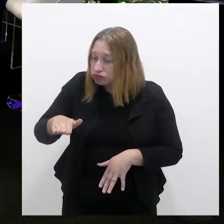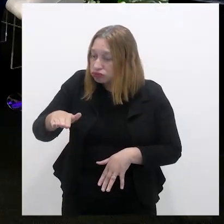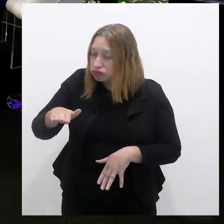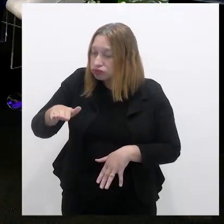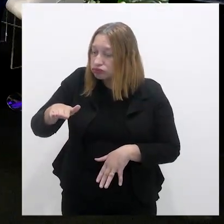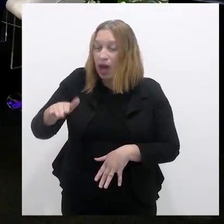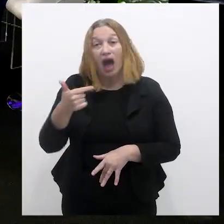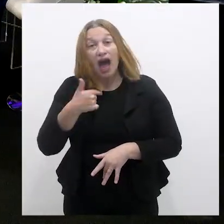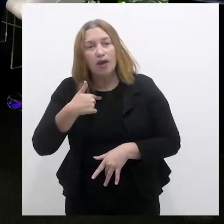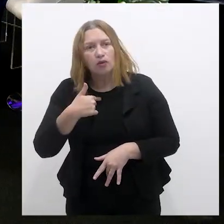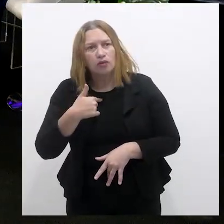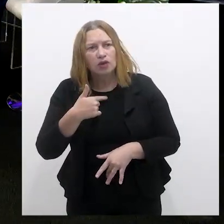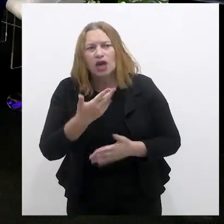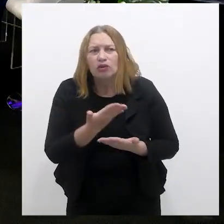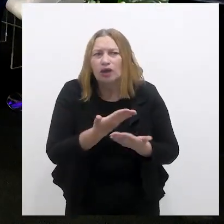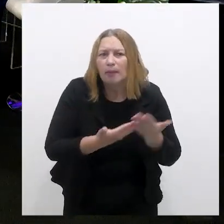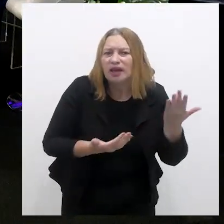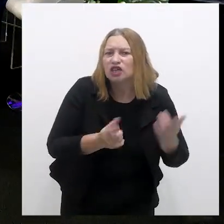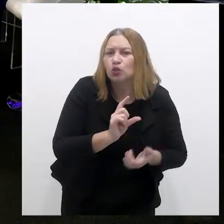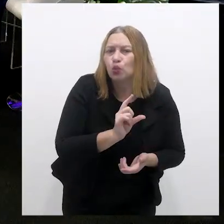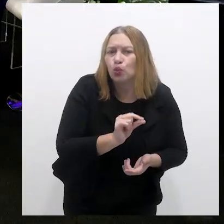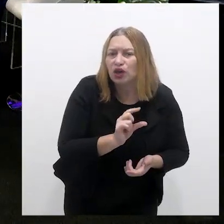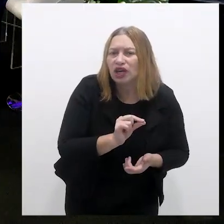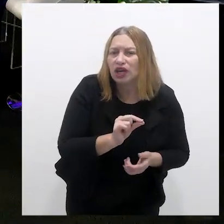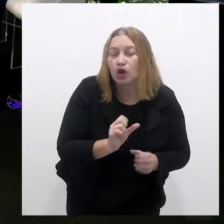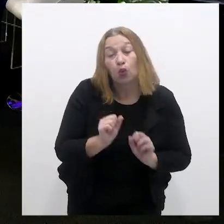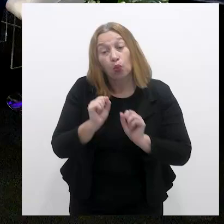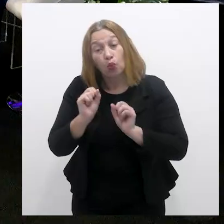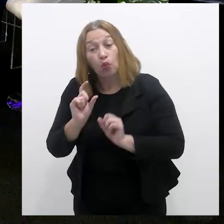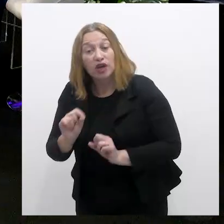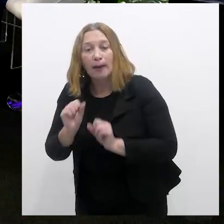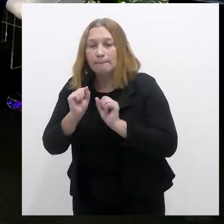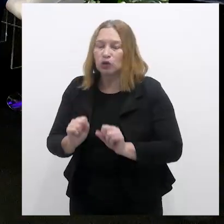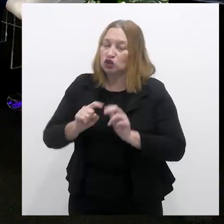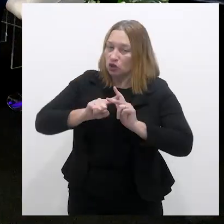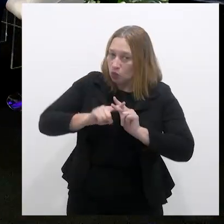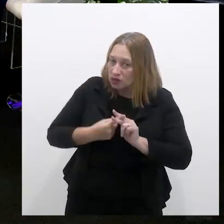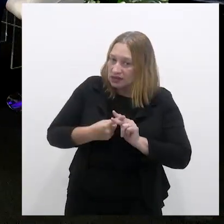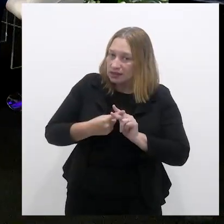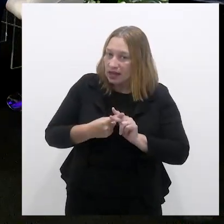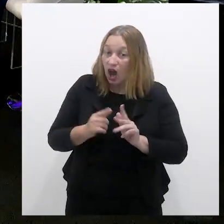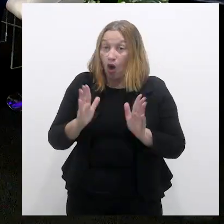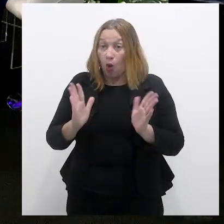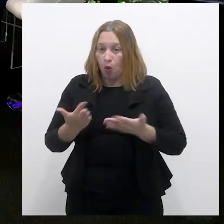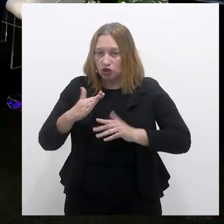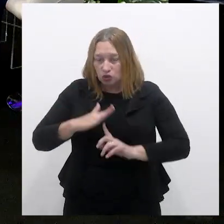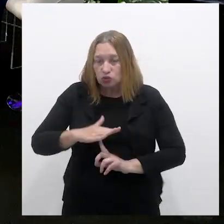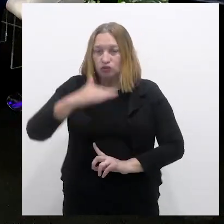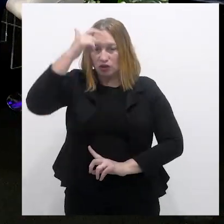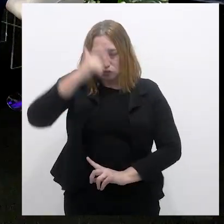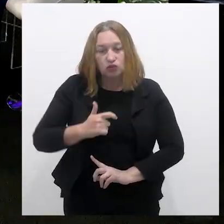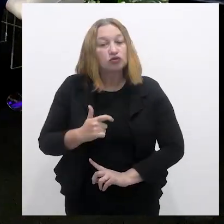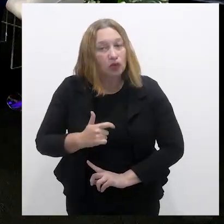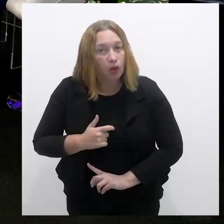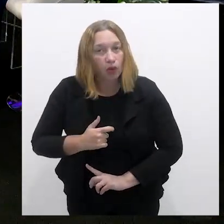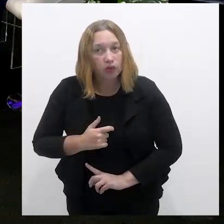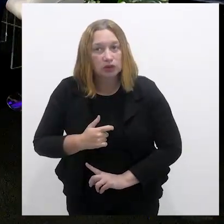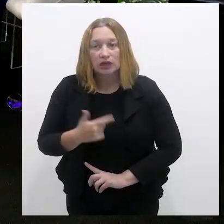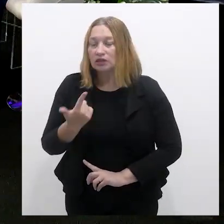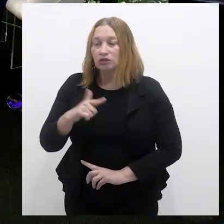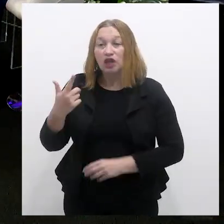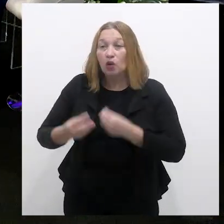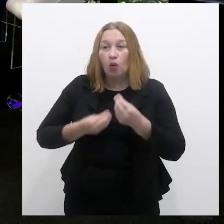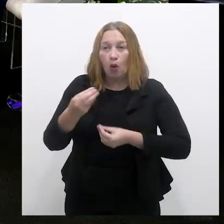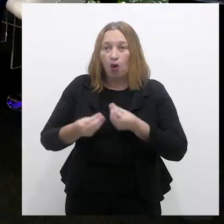eu estava perdendo, o que eu tinha que recuperar, onde que eu poderia... Hoje eu sou um homem adulto, né? Não tem como mais eu ser criança,